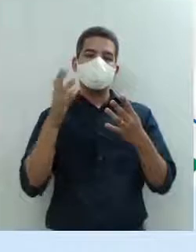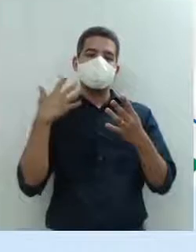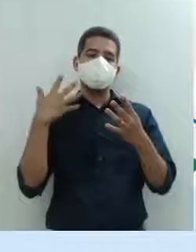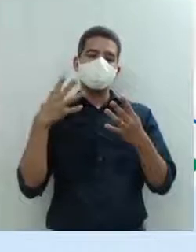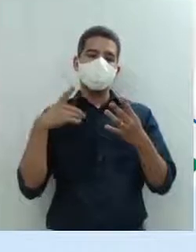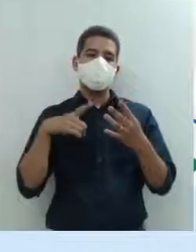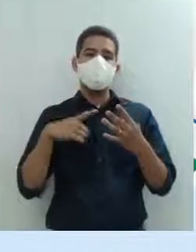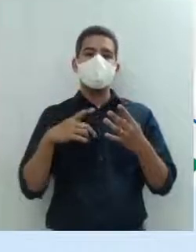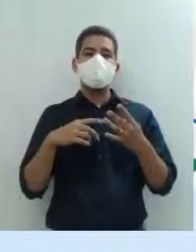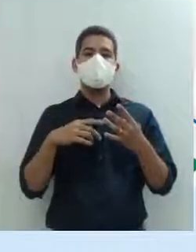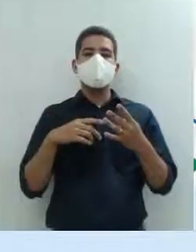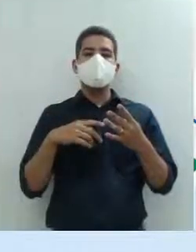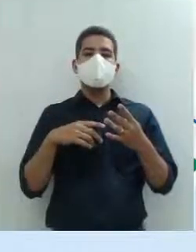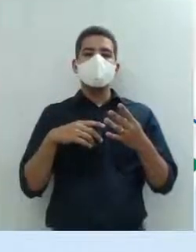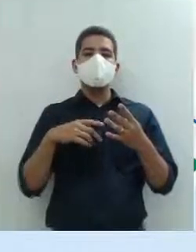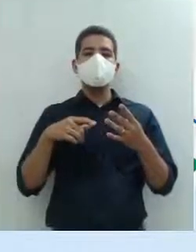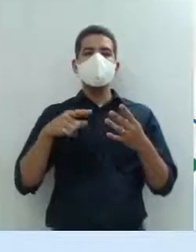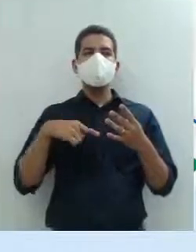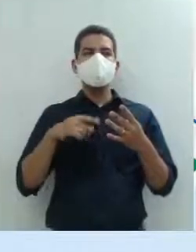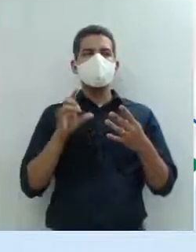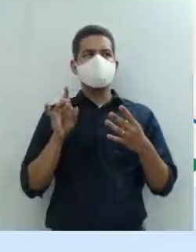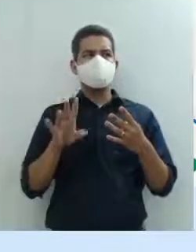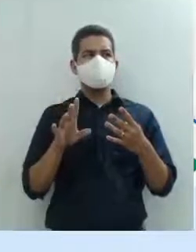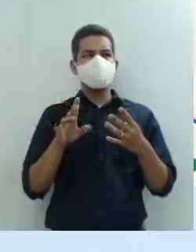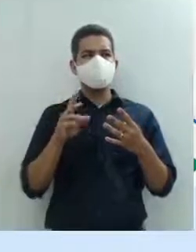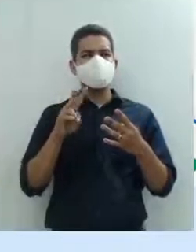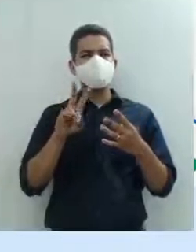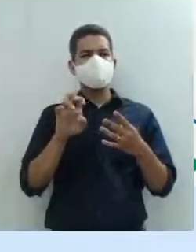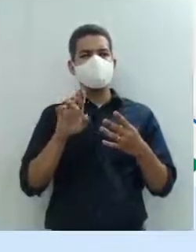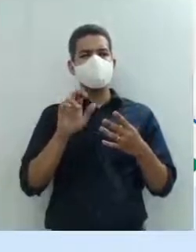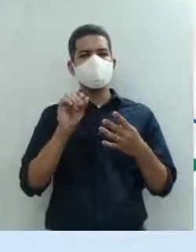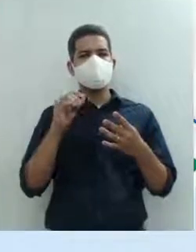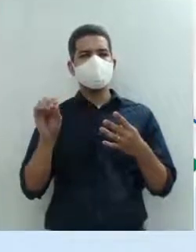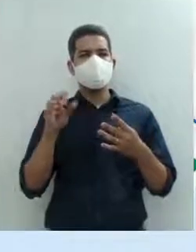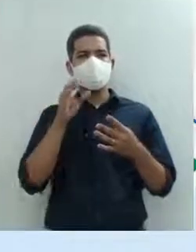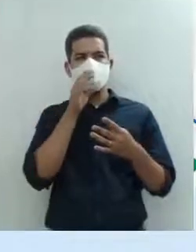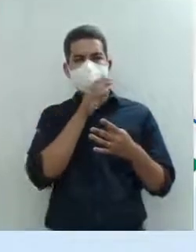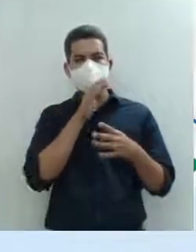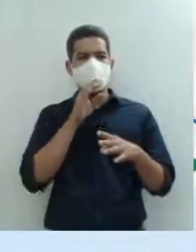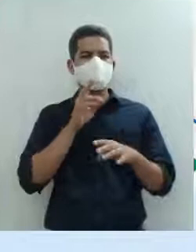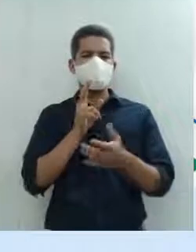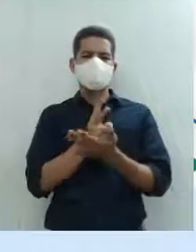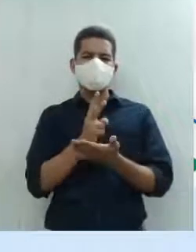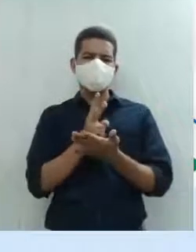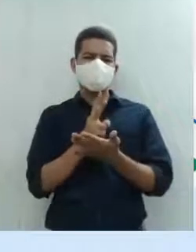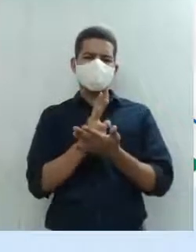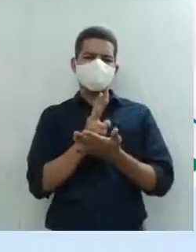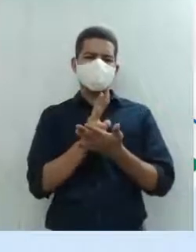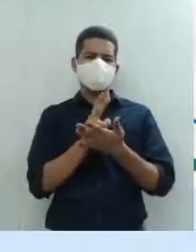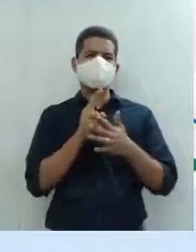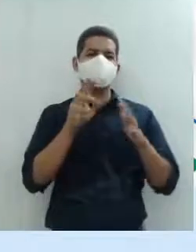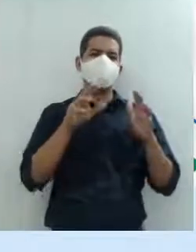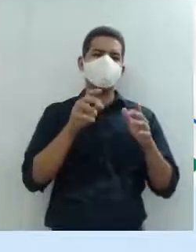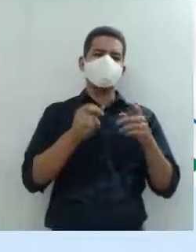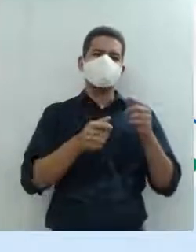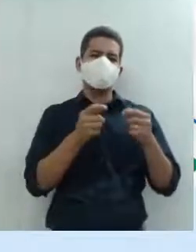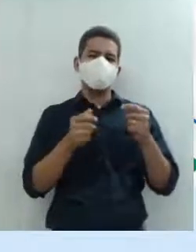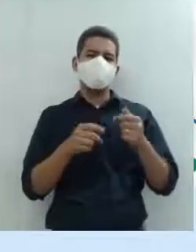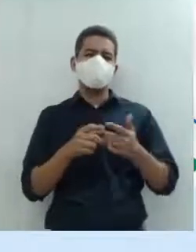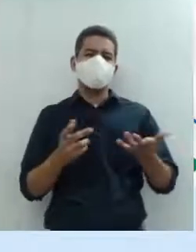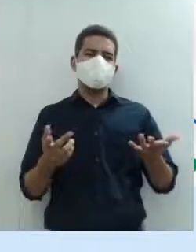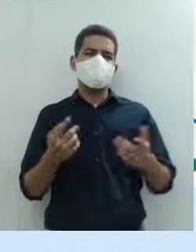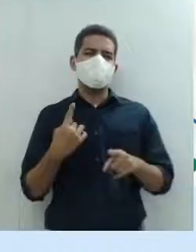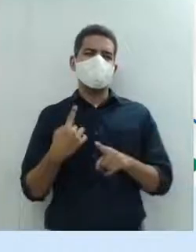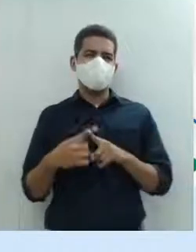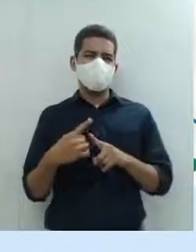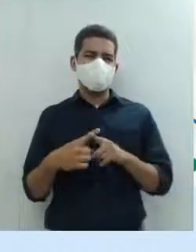né? Geralmente é só verão, verão, verão, quente, quente, quente, quente com chuva, quente sem chuva, mais quente. Você saberia